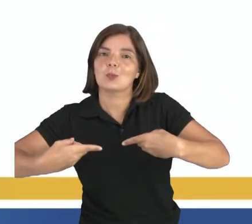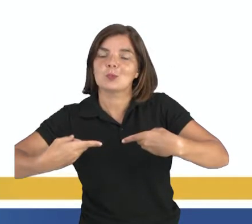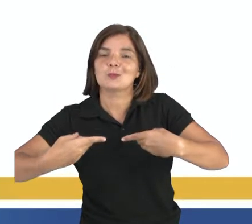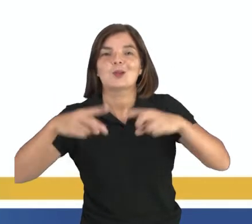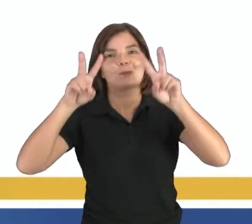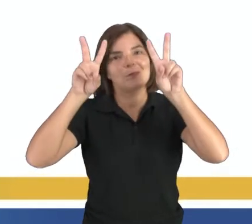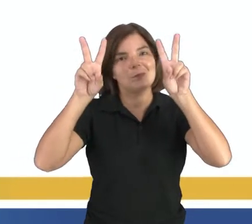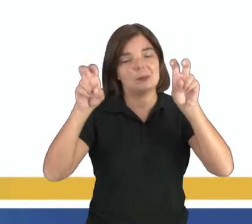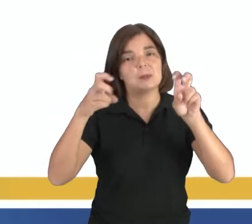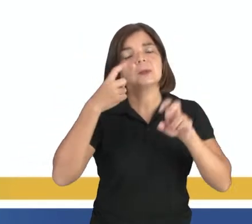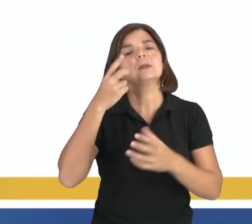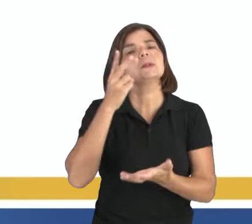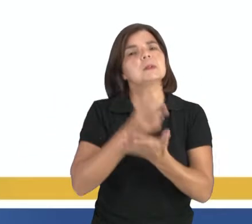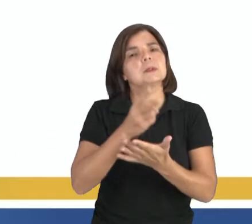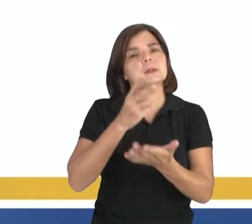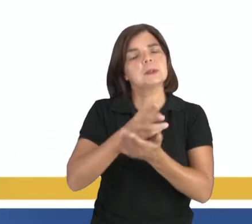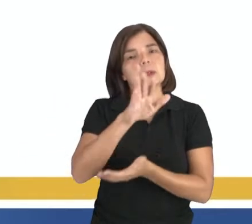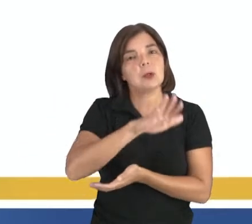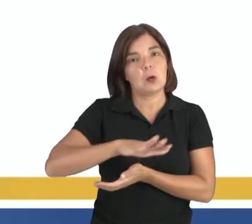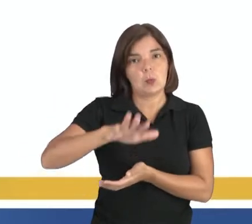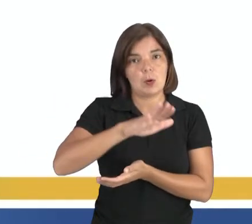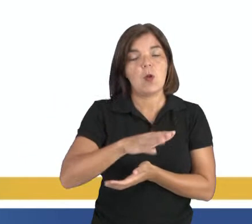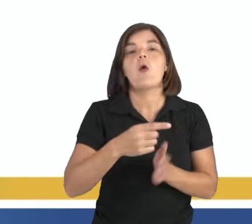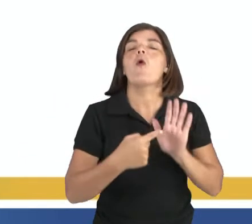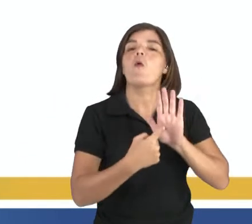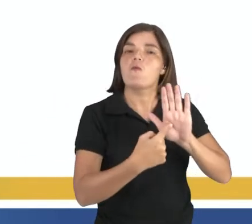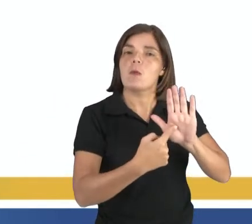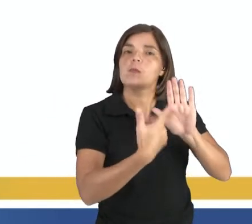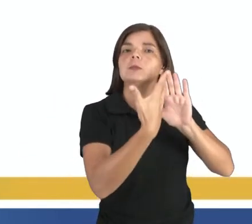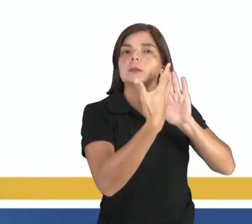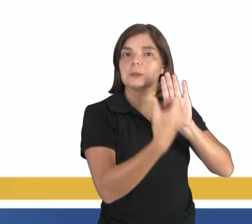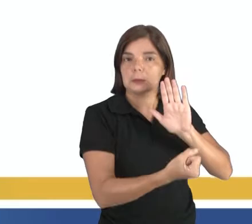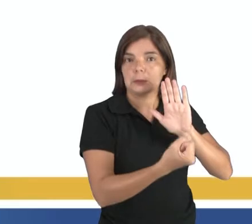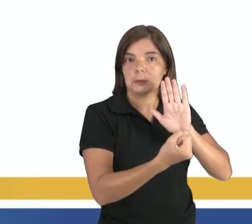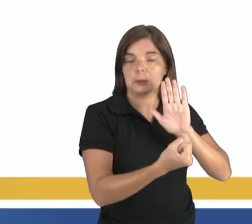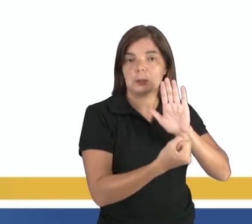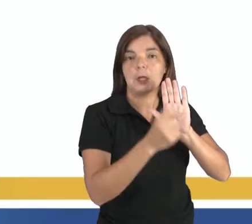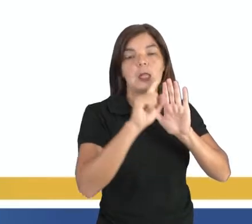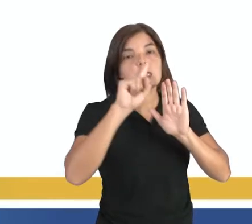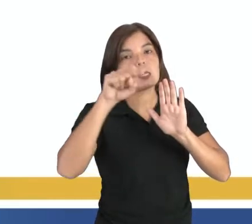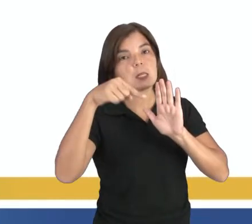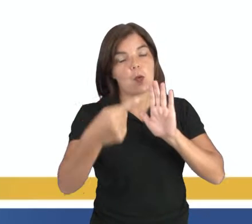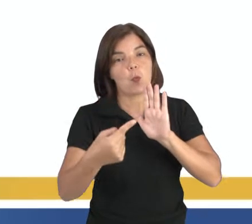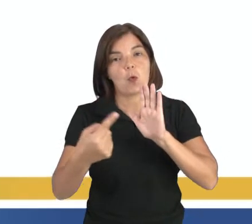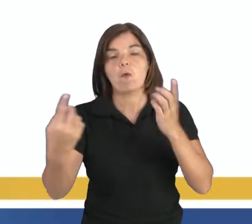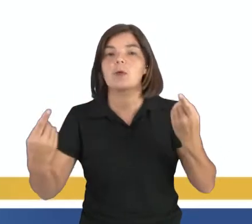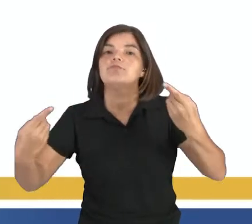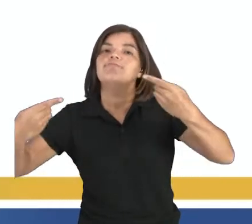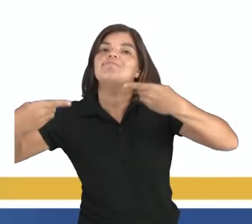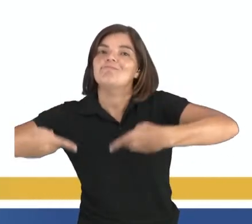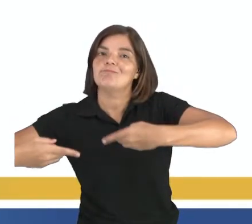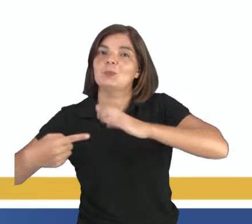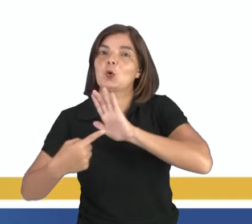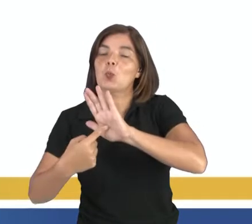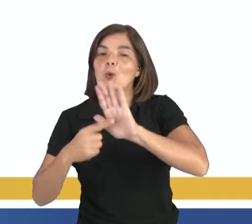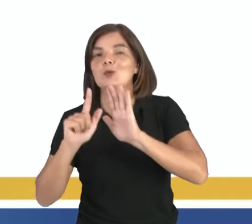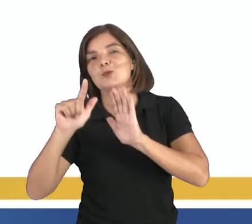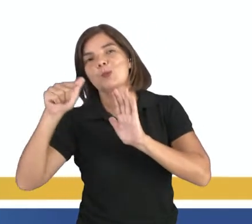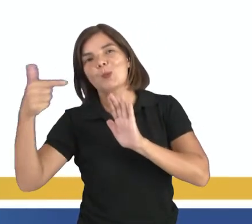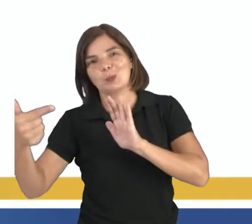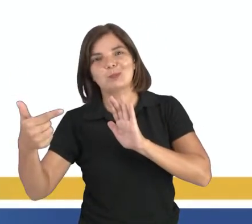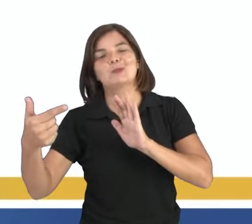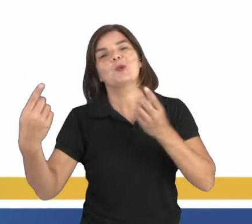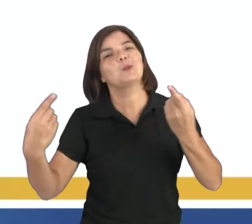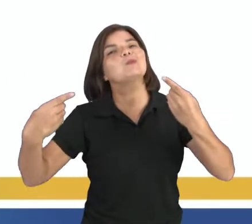Então, geralmente, a gente vai defender aquela tese e logo em seguida, apresentar outros